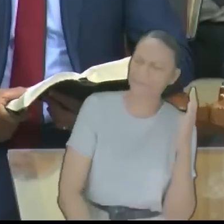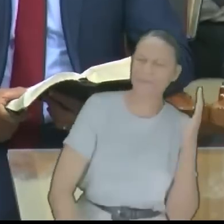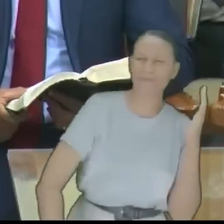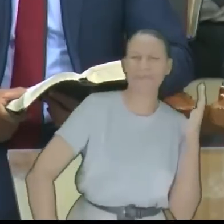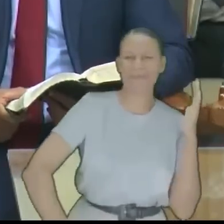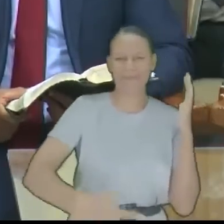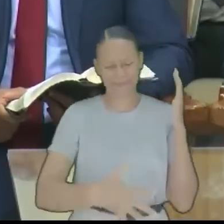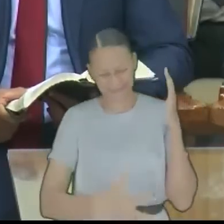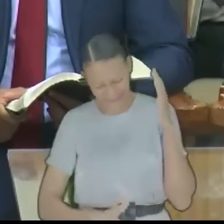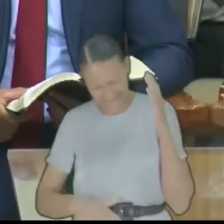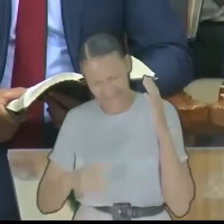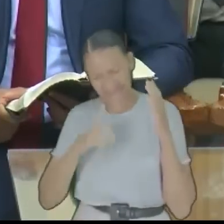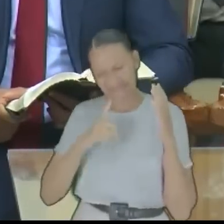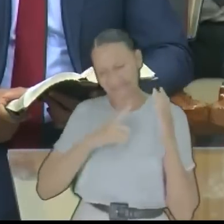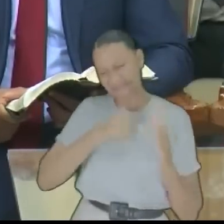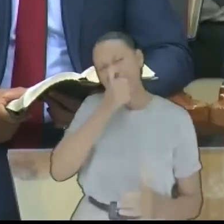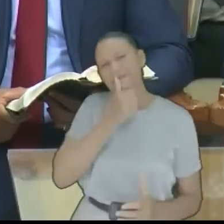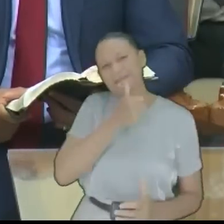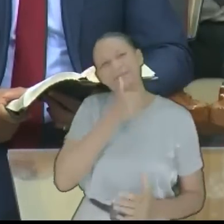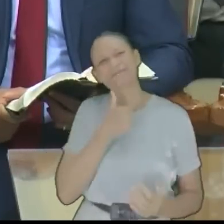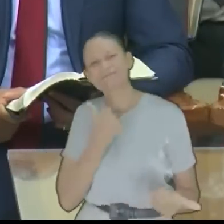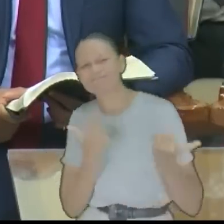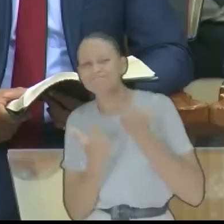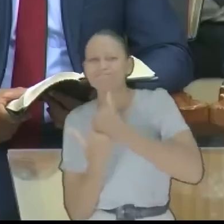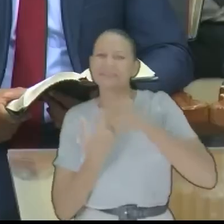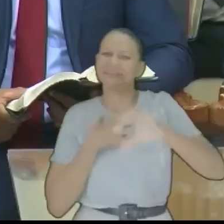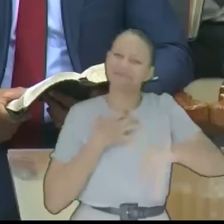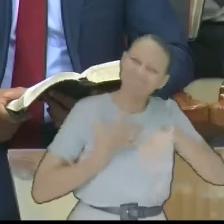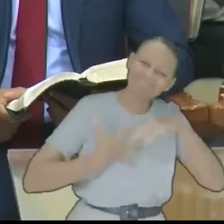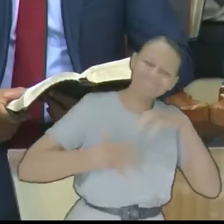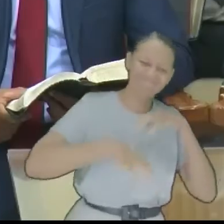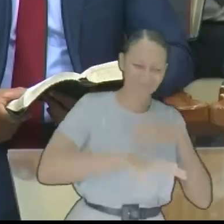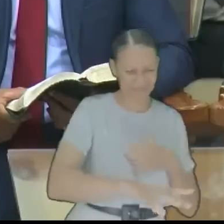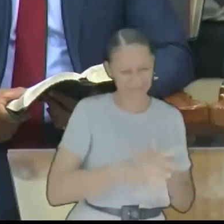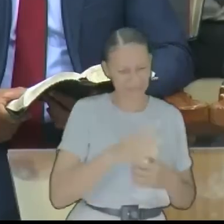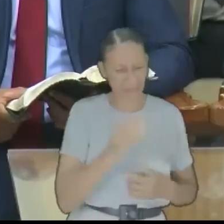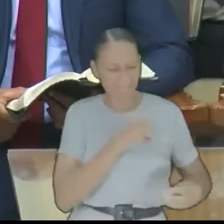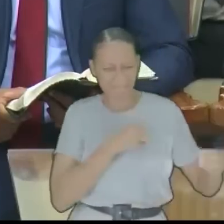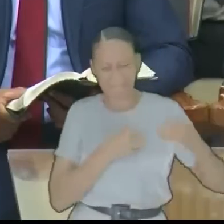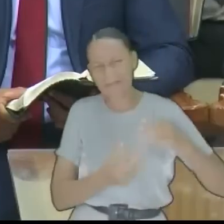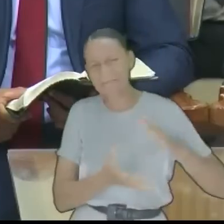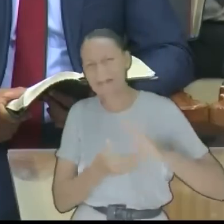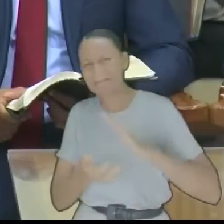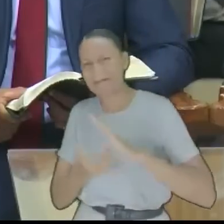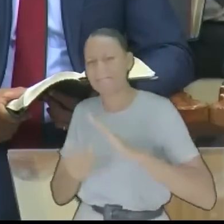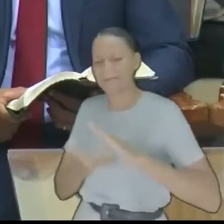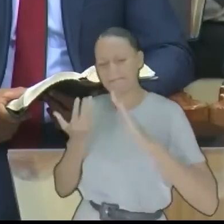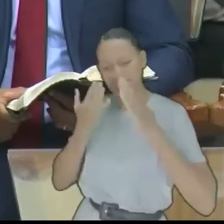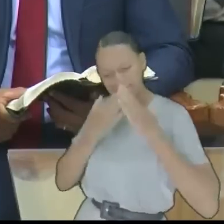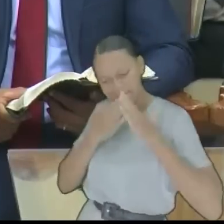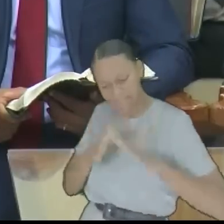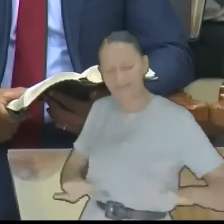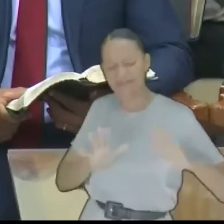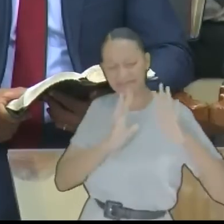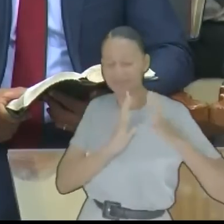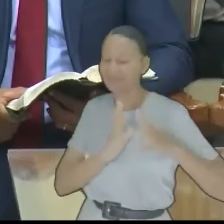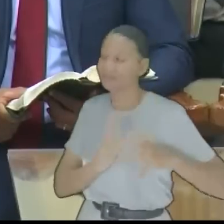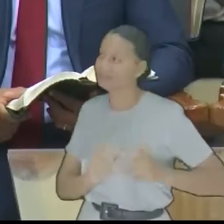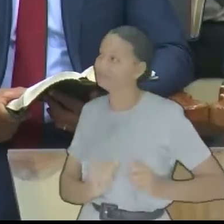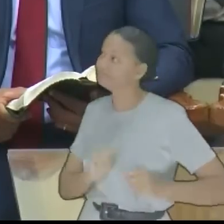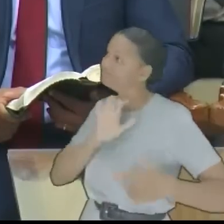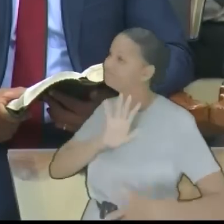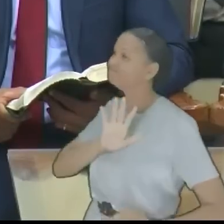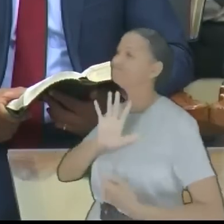para expiar a nossa culpa, a nossa dívida, quitar a nossa dívida diante de